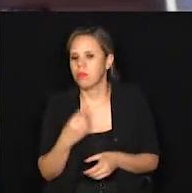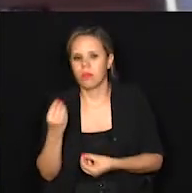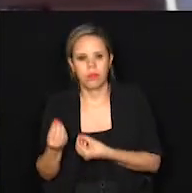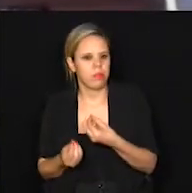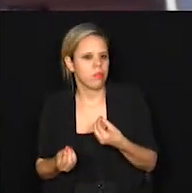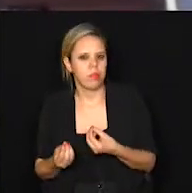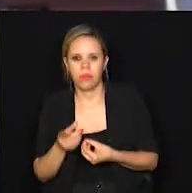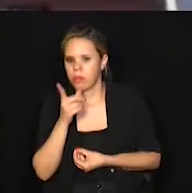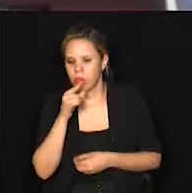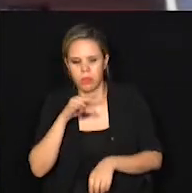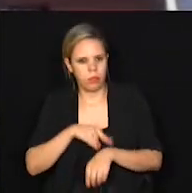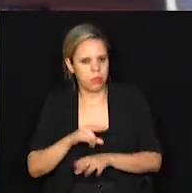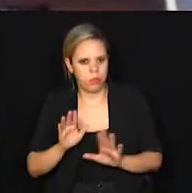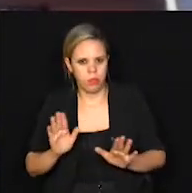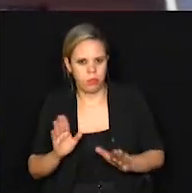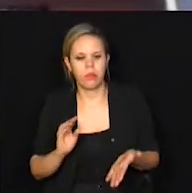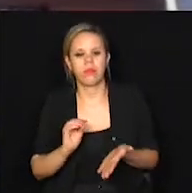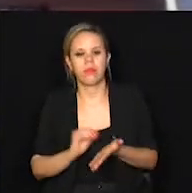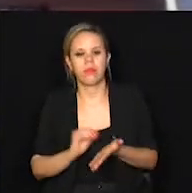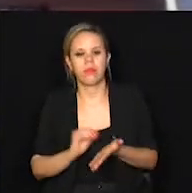água no banheiro, que falta